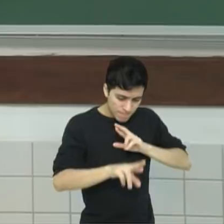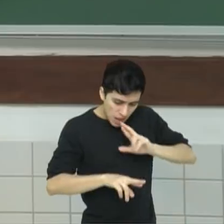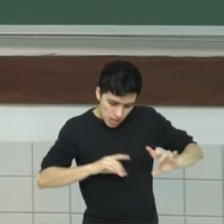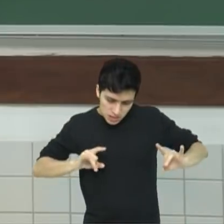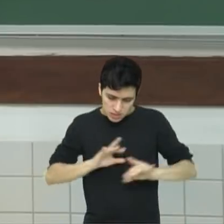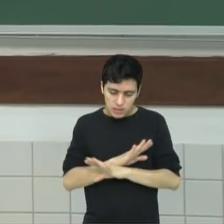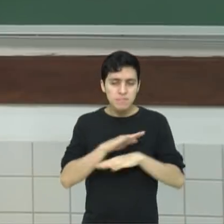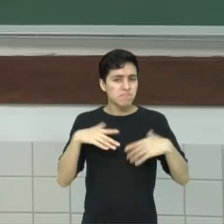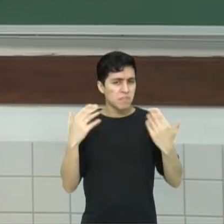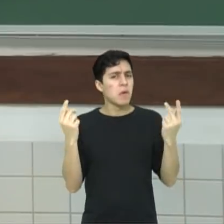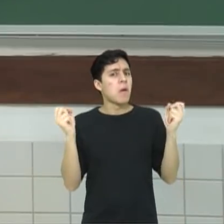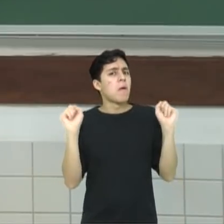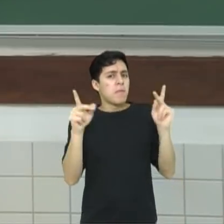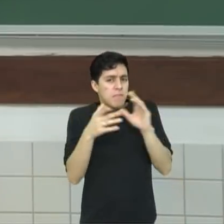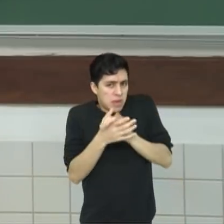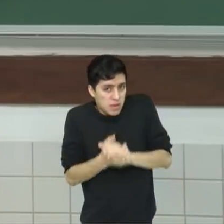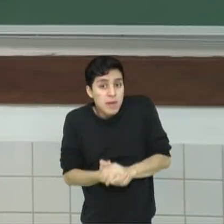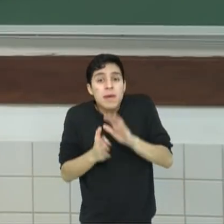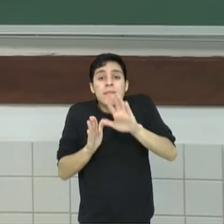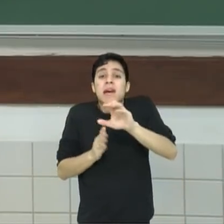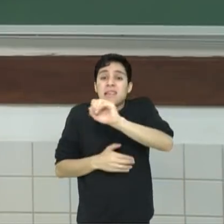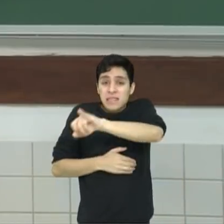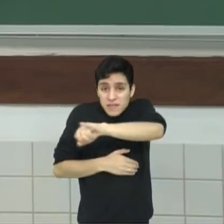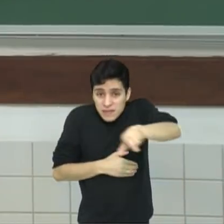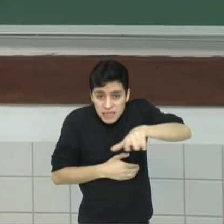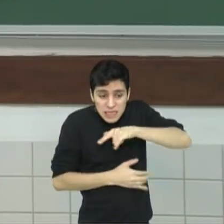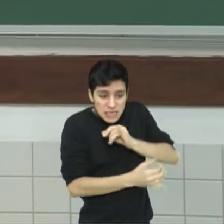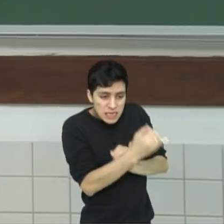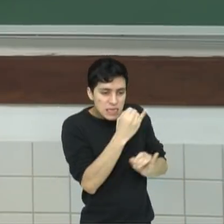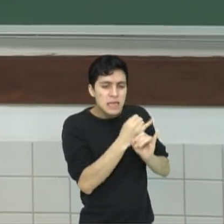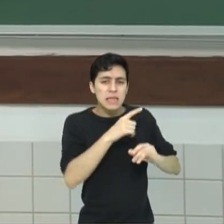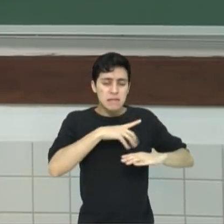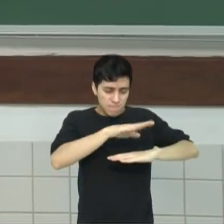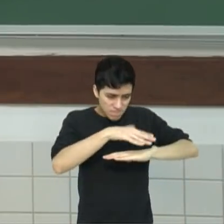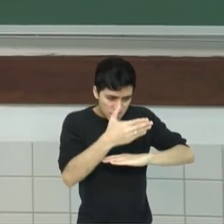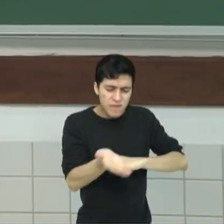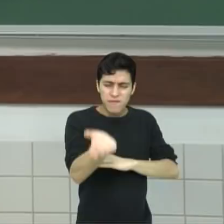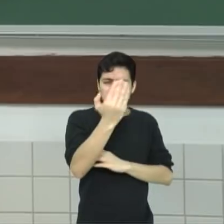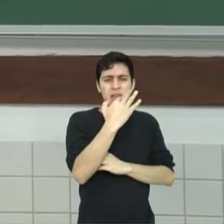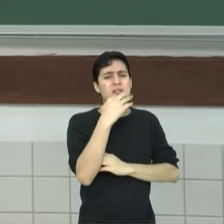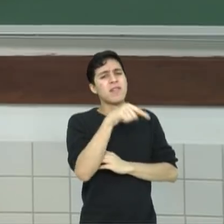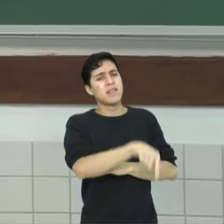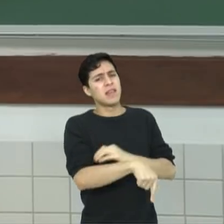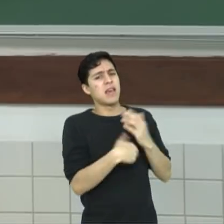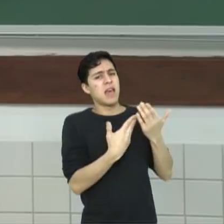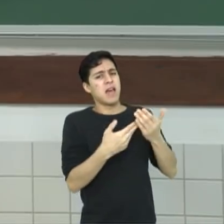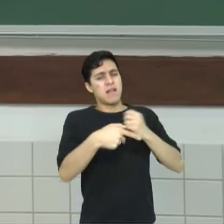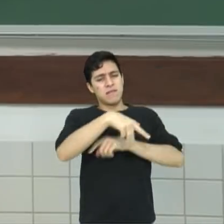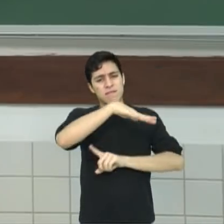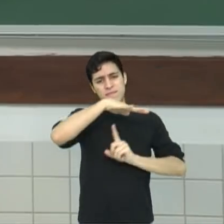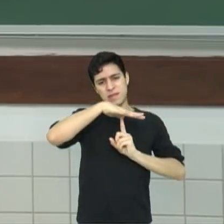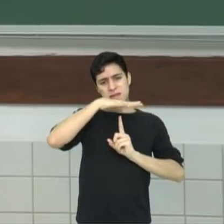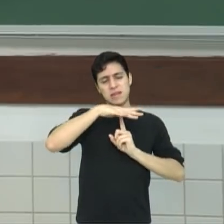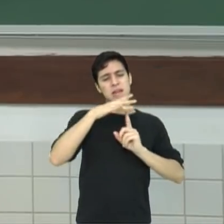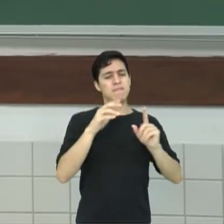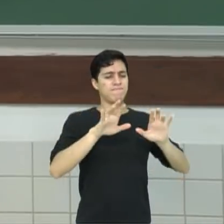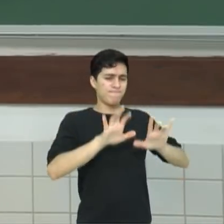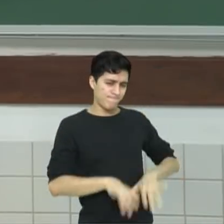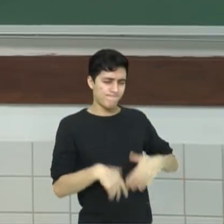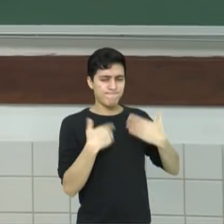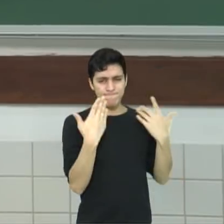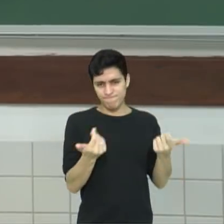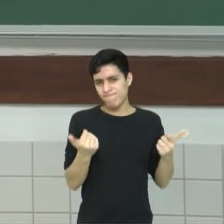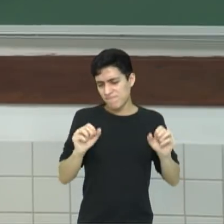tem condições, quem tem acesso tecnológico, fazer um convite de coração, venha conhecer esse universo pedagógico digital chamado